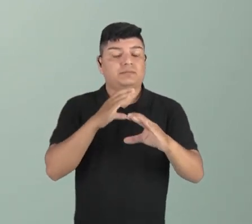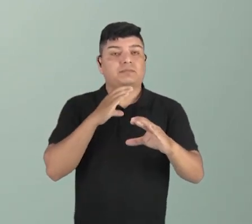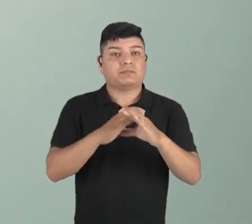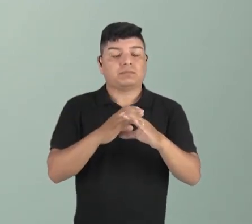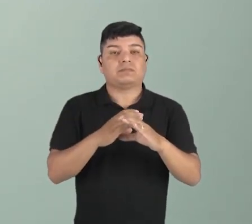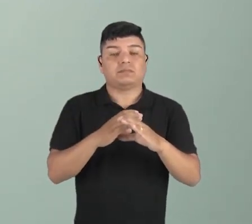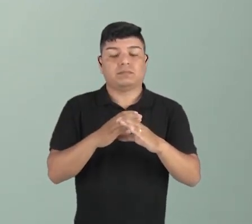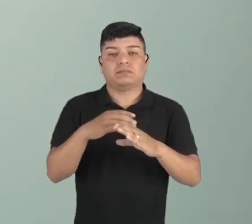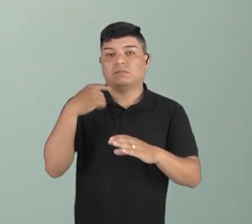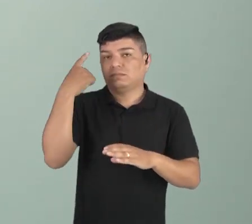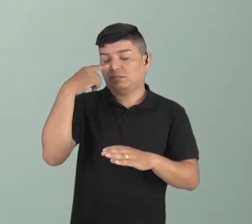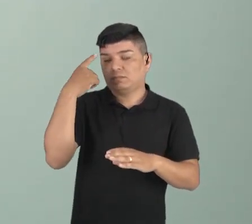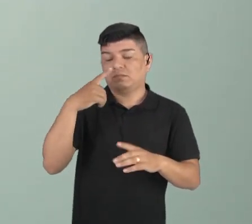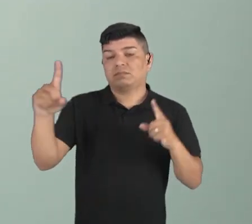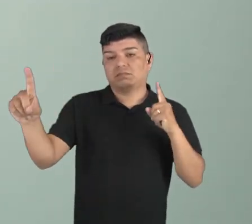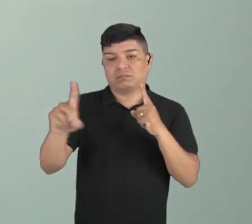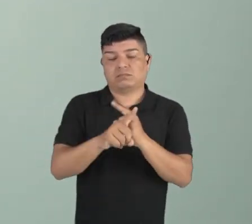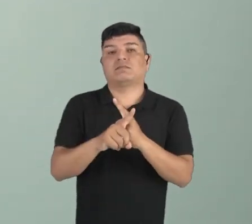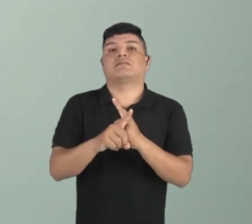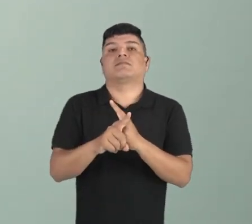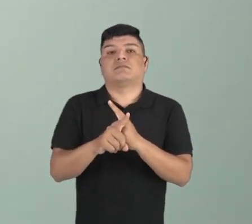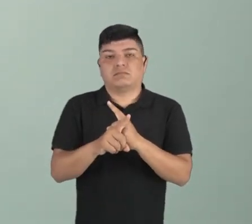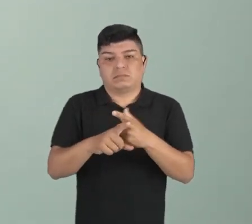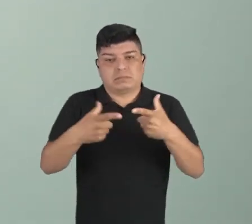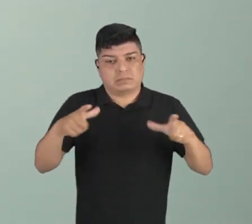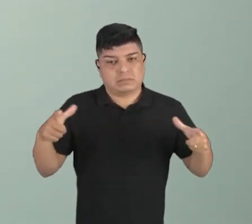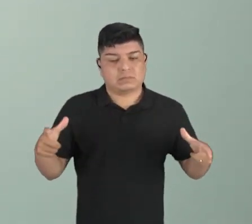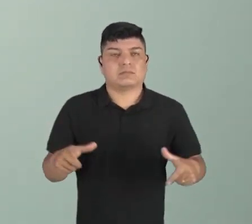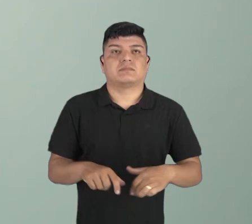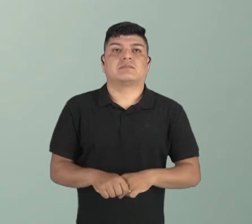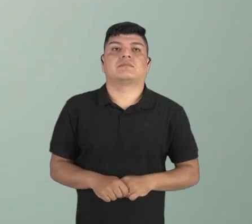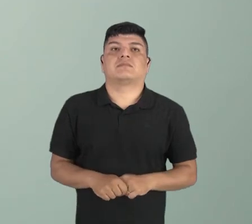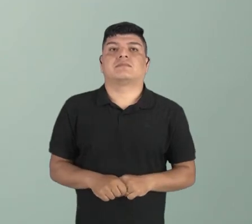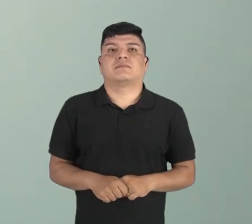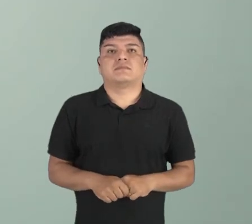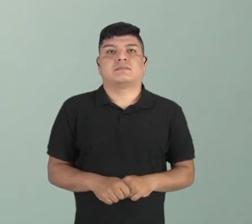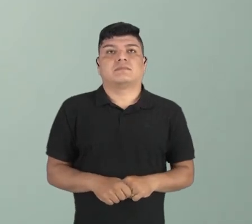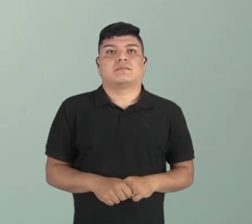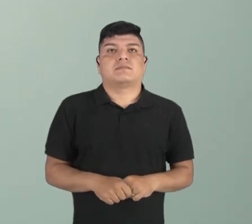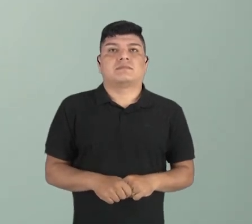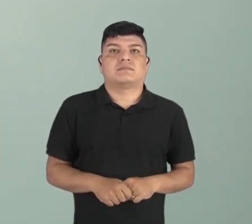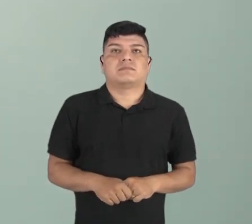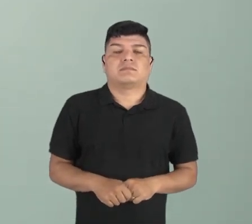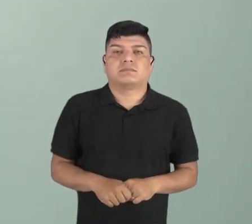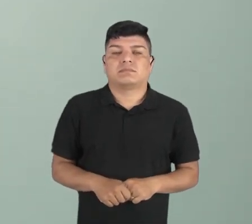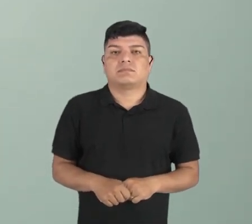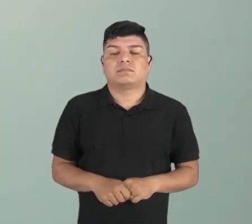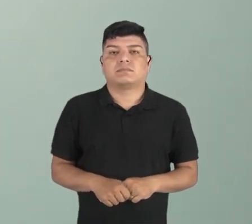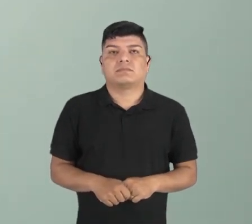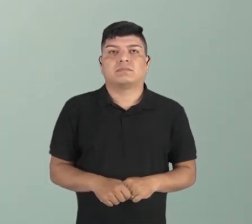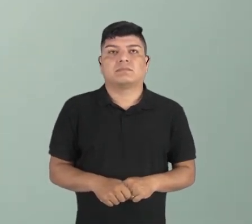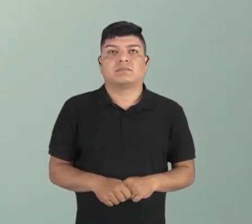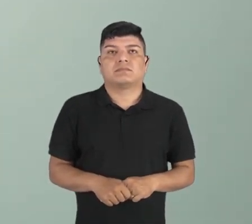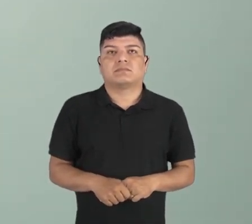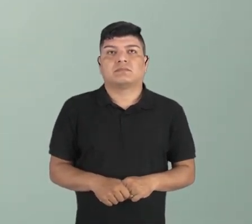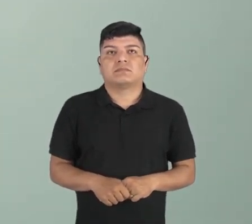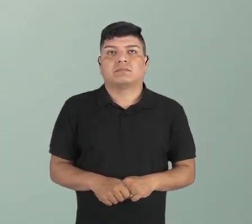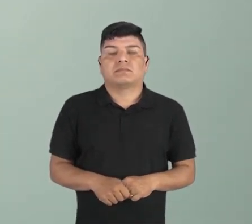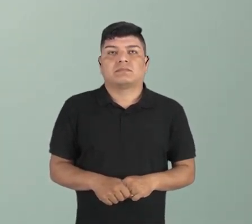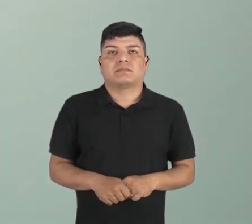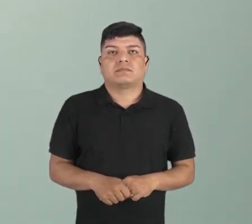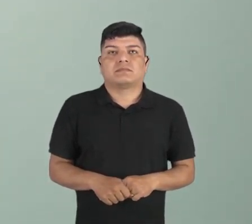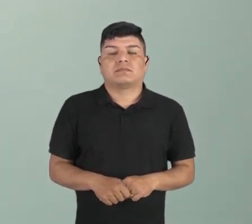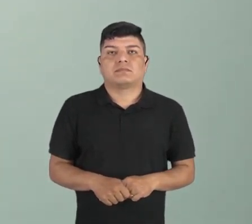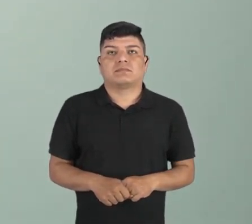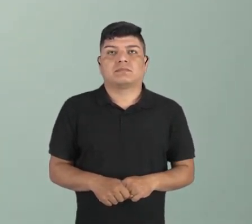comunicação, o espanhol ele tem um alcance bem amplo, tá? Nos Estados Unidos, por exemplo, há cerca